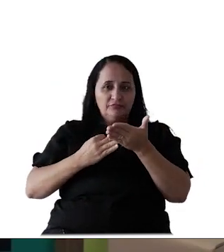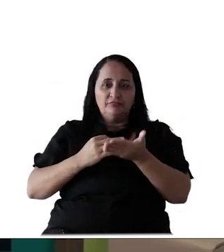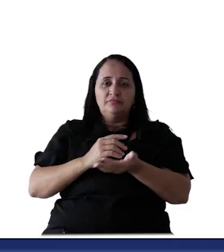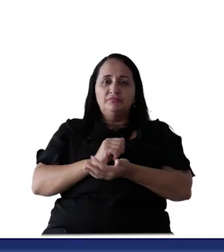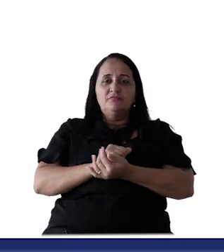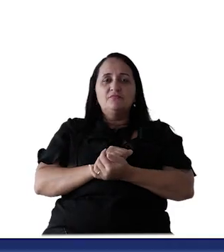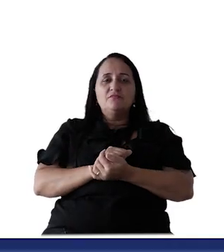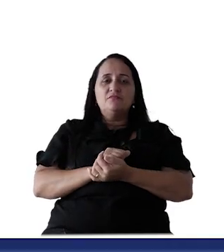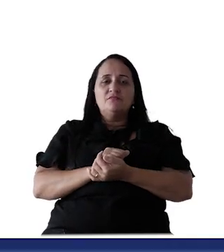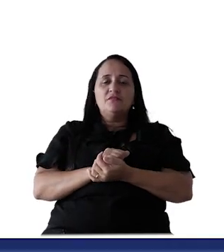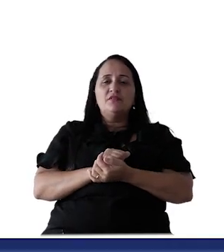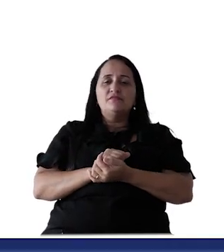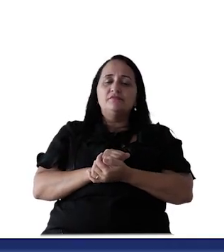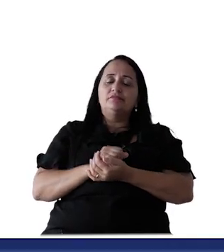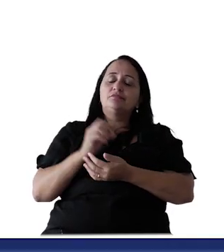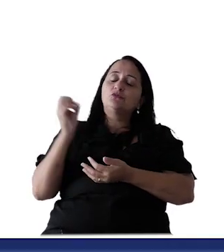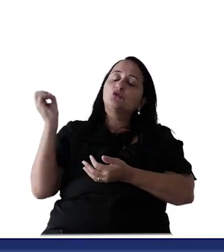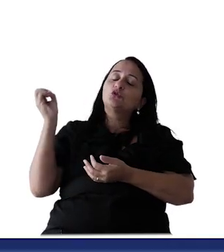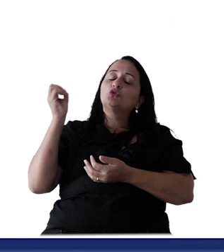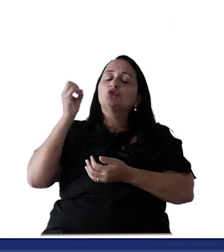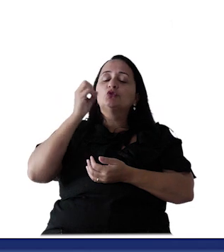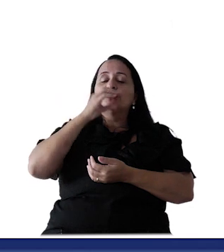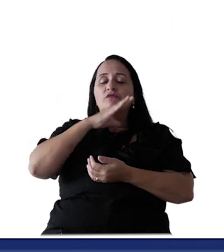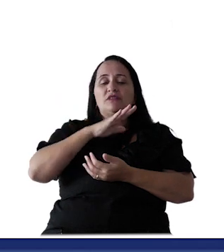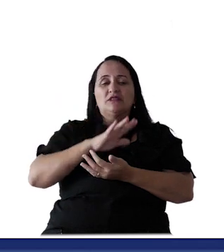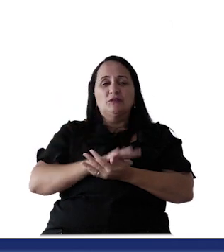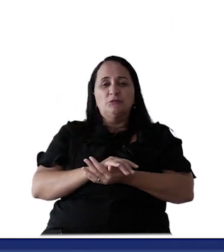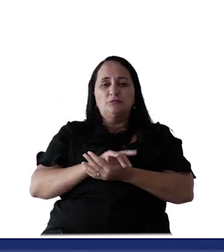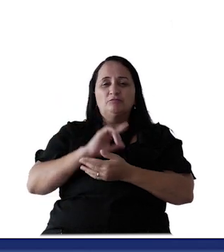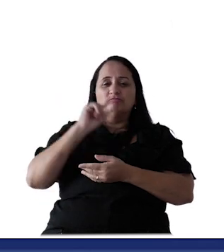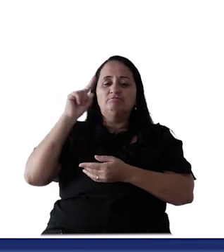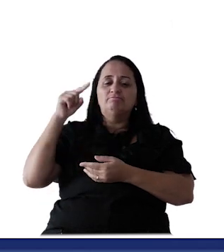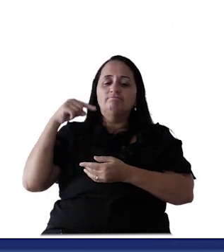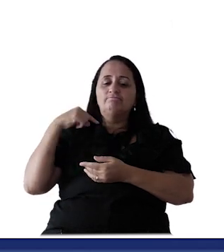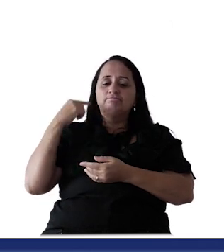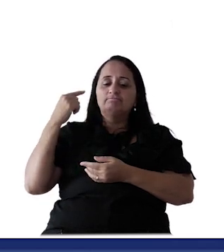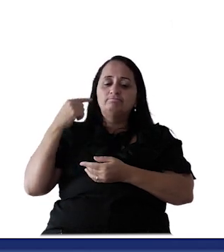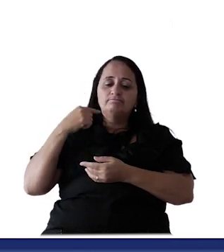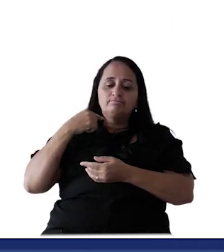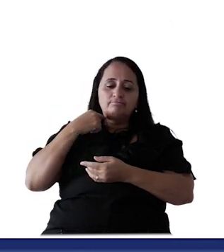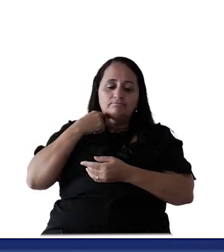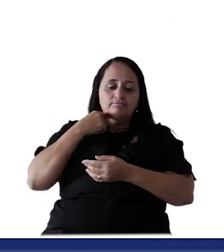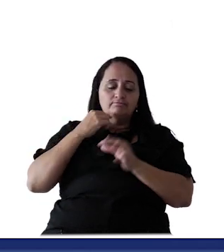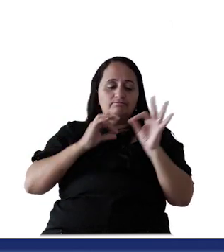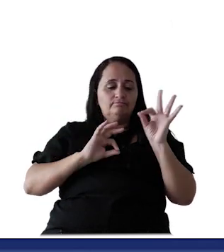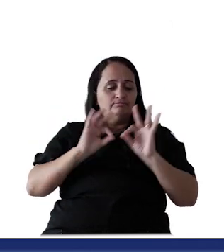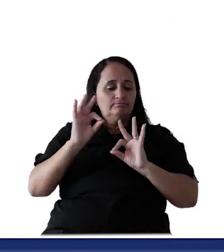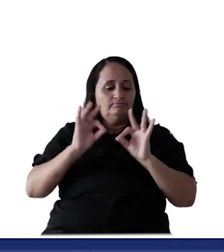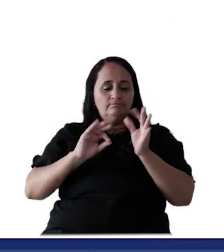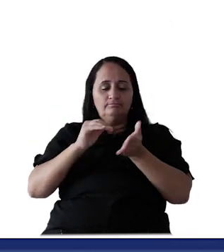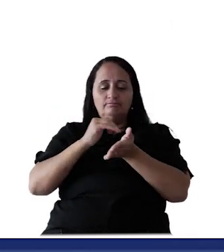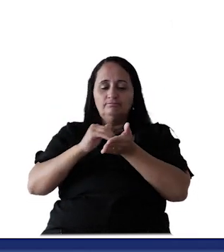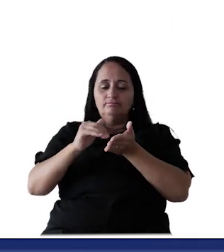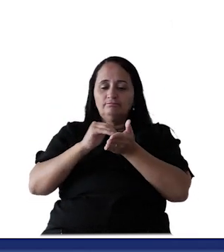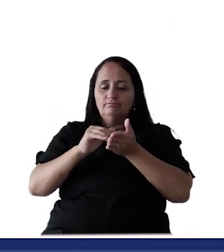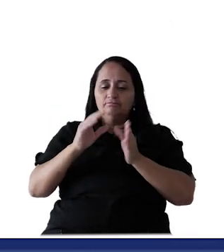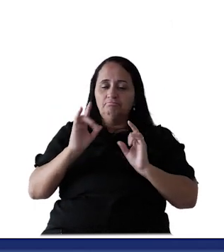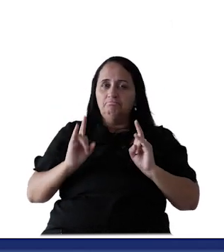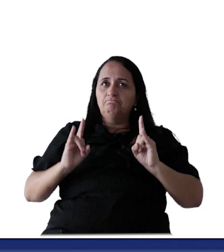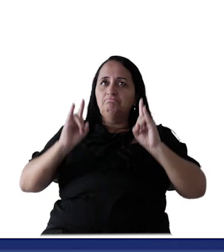direitinho? Novato. Aquele advogado recém-formado montou um luxuoso escritório no prédio de um alto